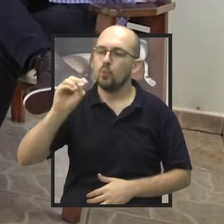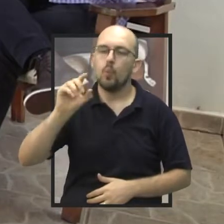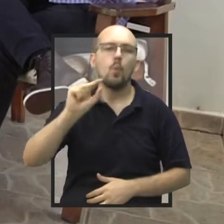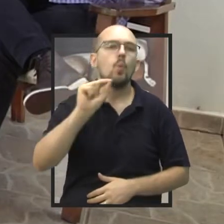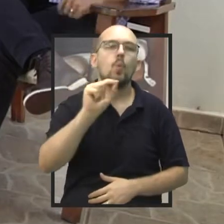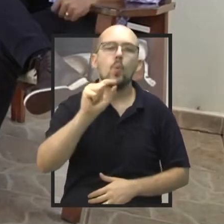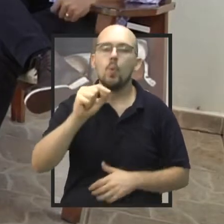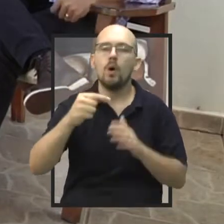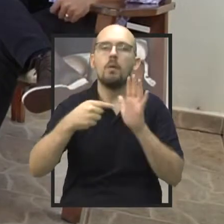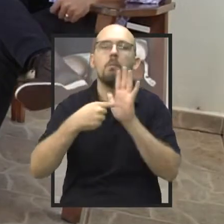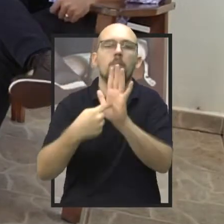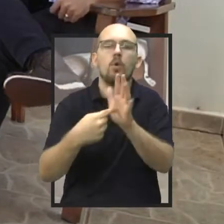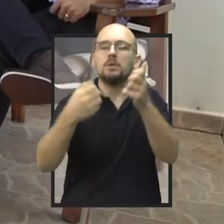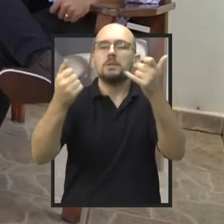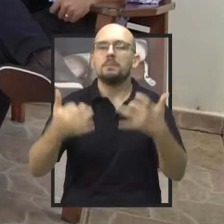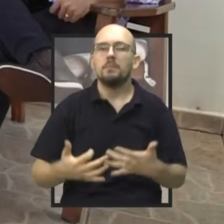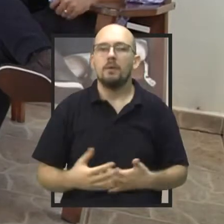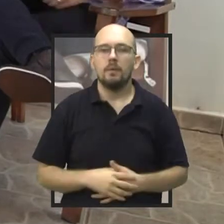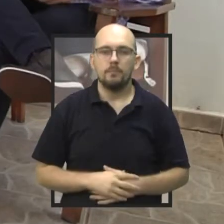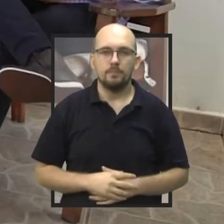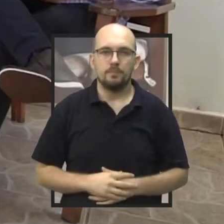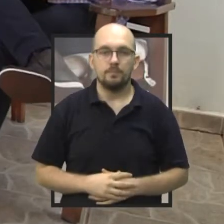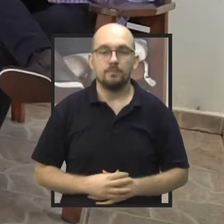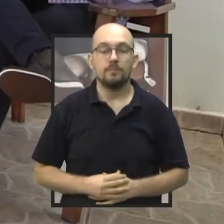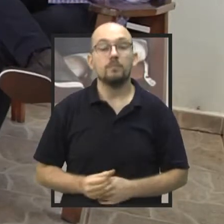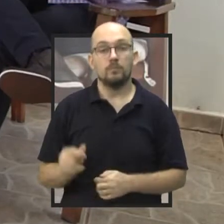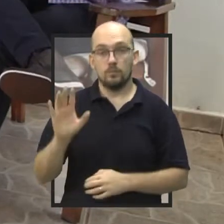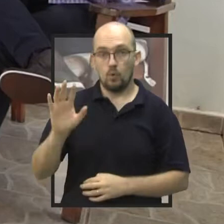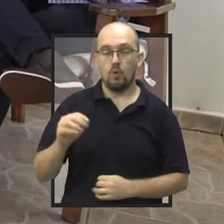mudança que o senhor propõe no livro? Você vai me permitir